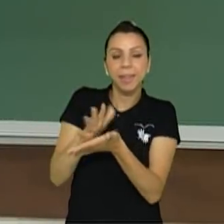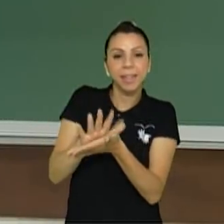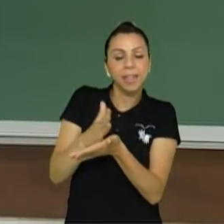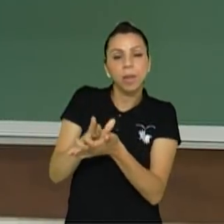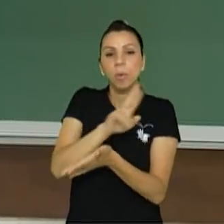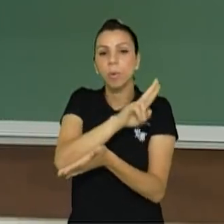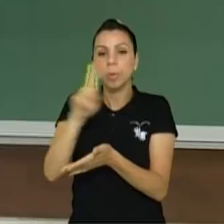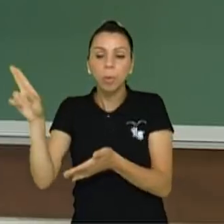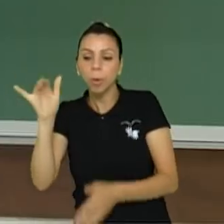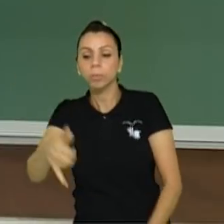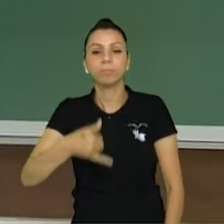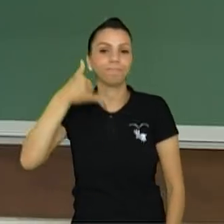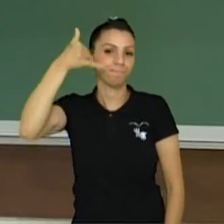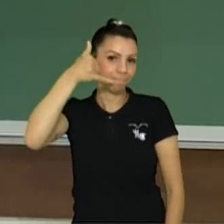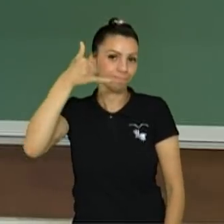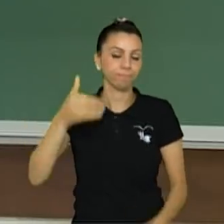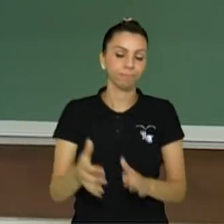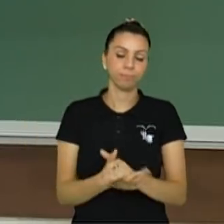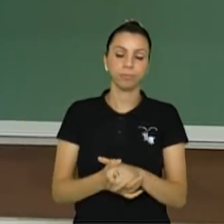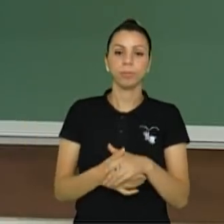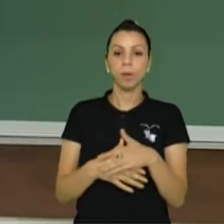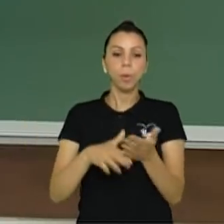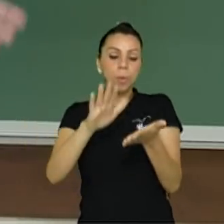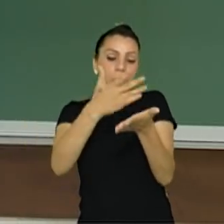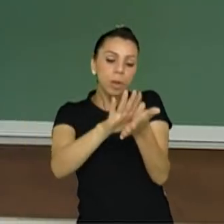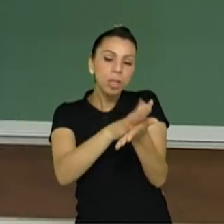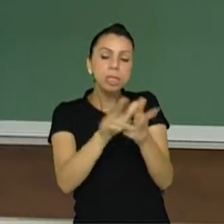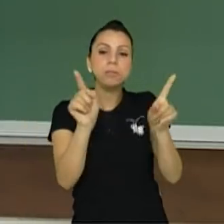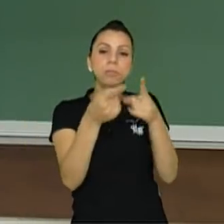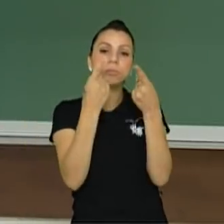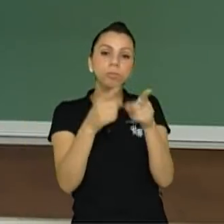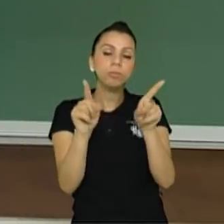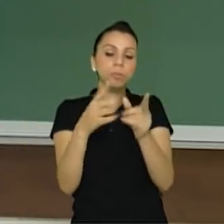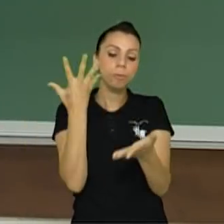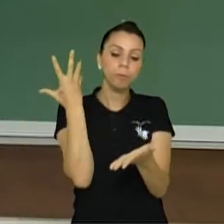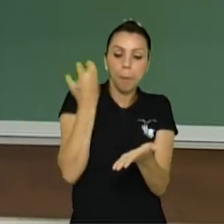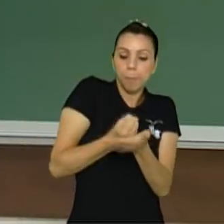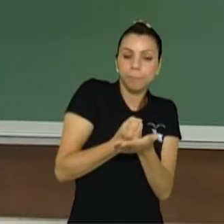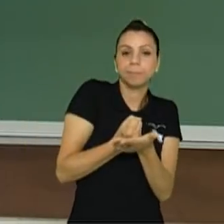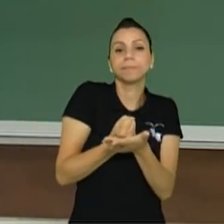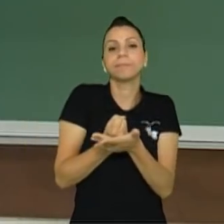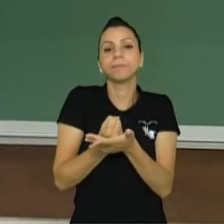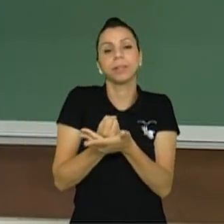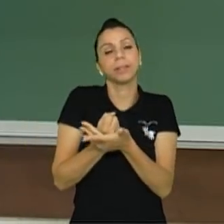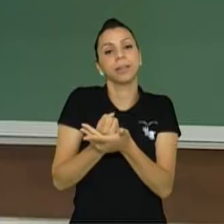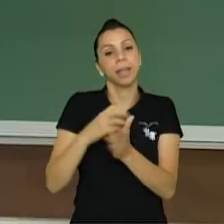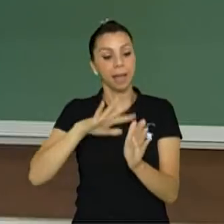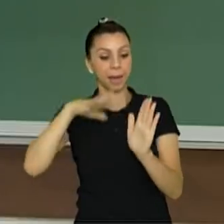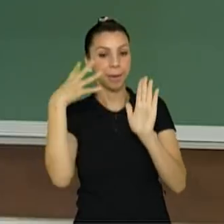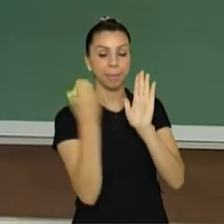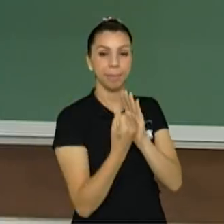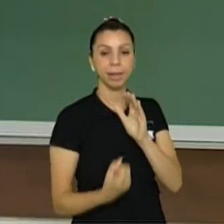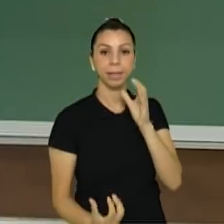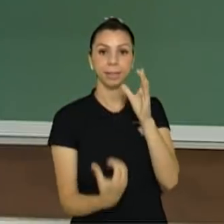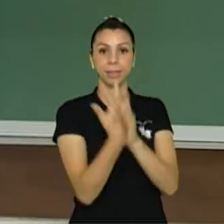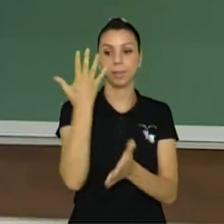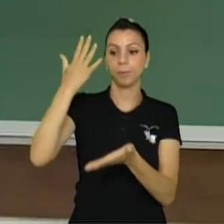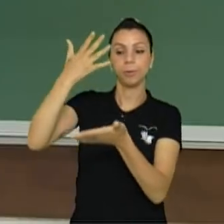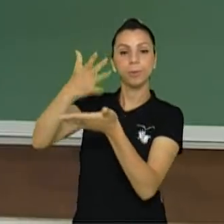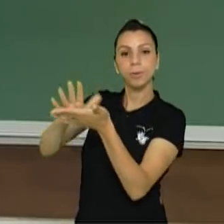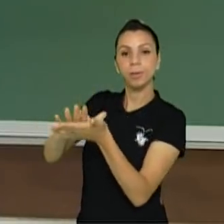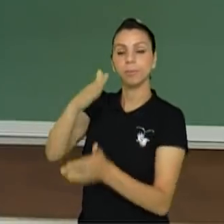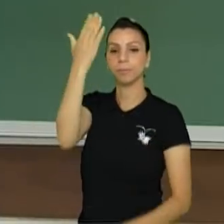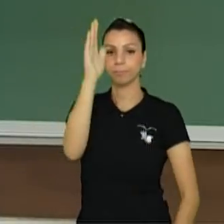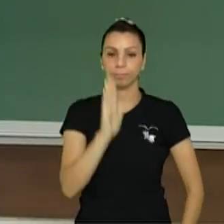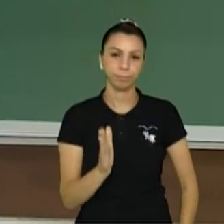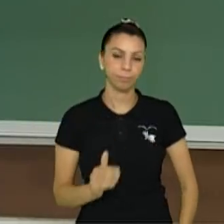E esse samba, que foi registrado, né, ele foi o marco fundador do samba no Brasil, ainda que a